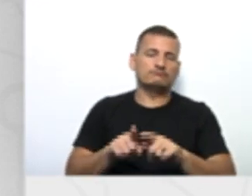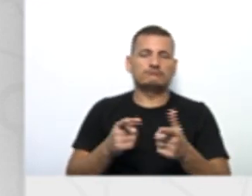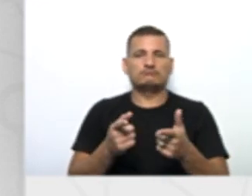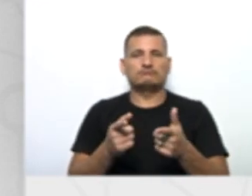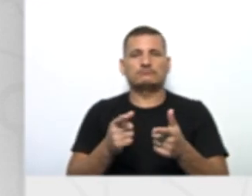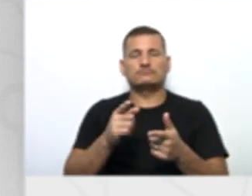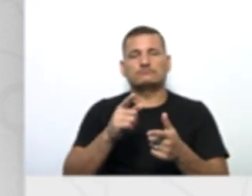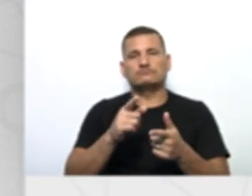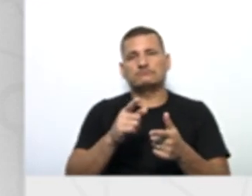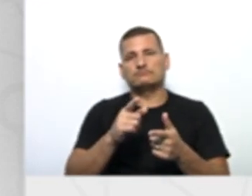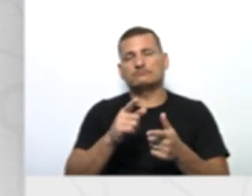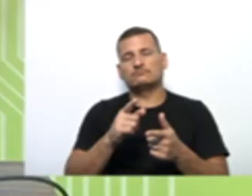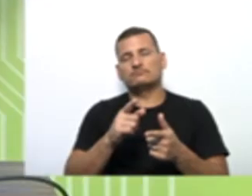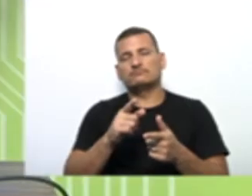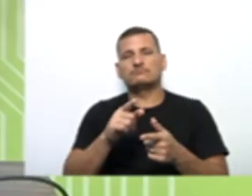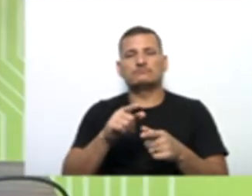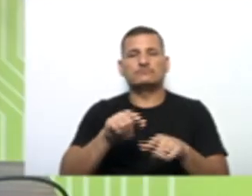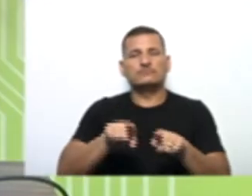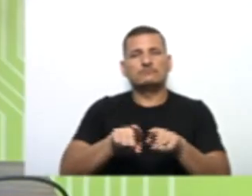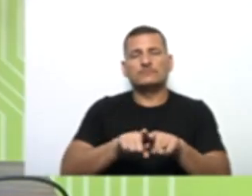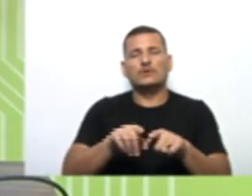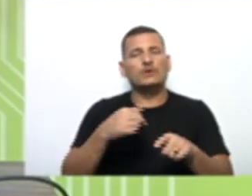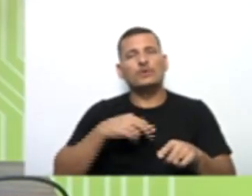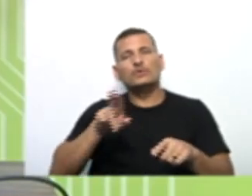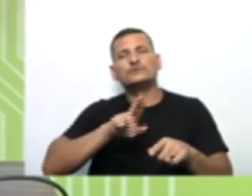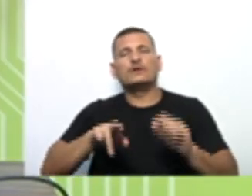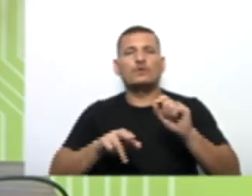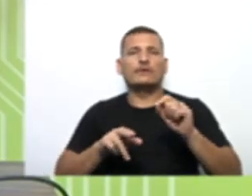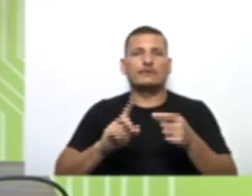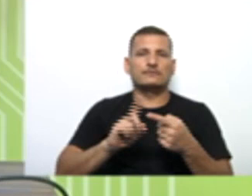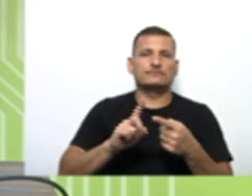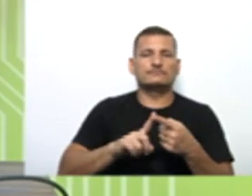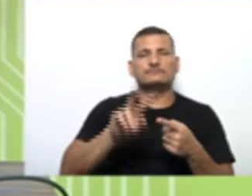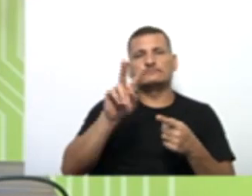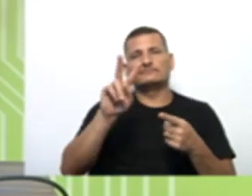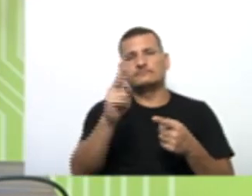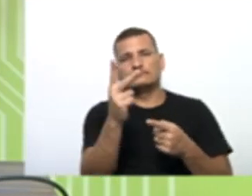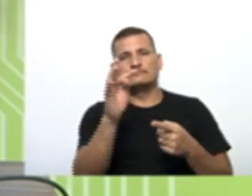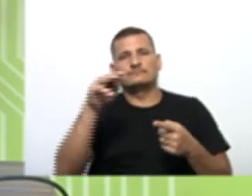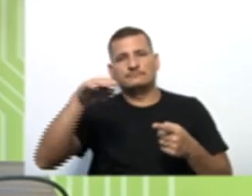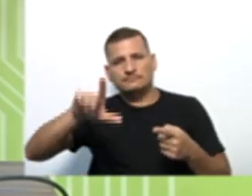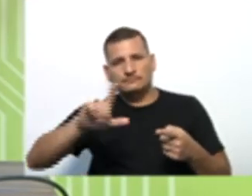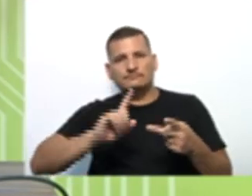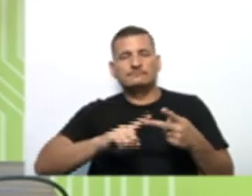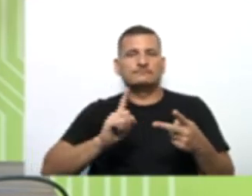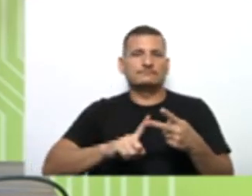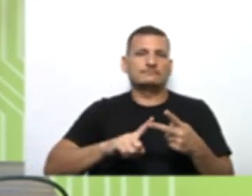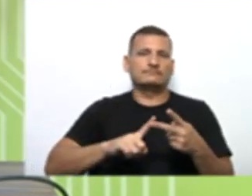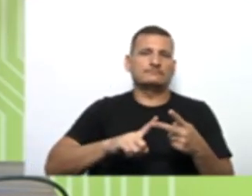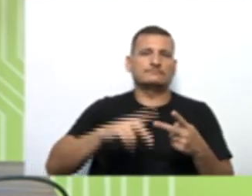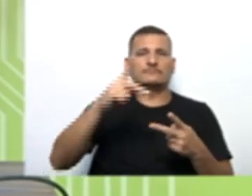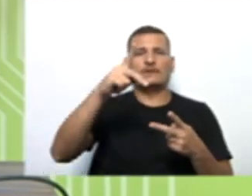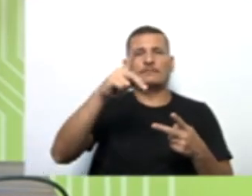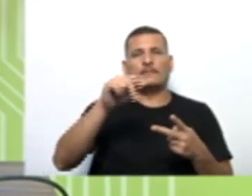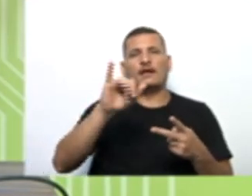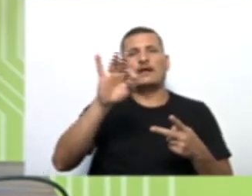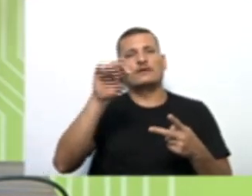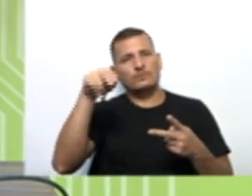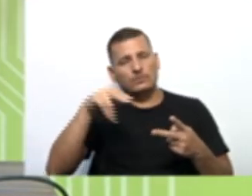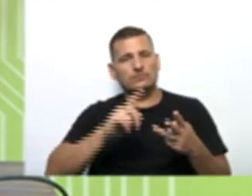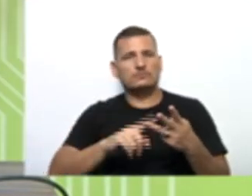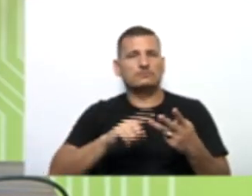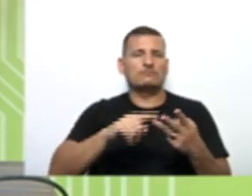usar Java, vou usar Python, vou usar HTML, vou usar que tipo de linguagem, que tipo